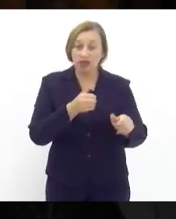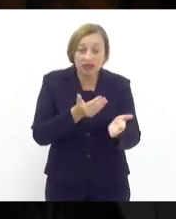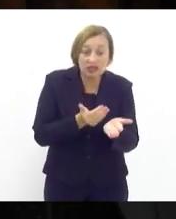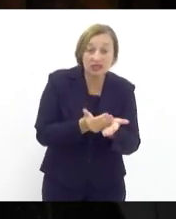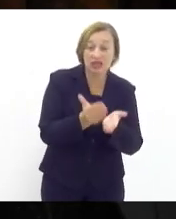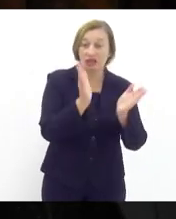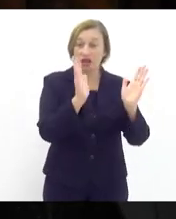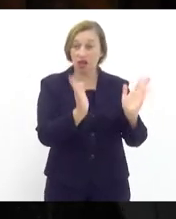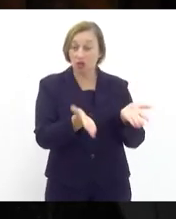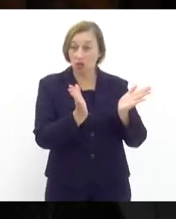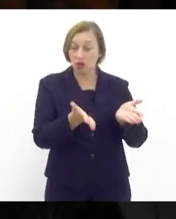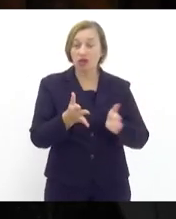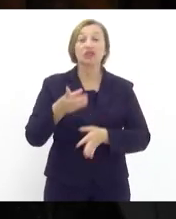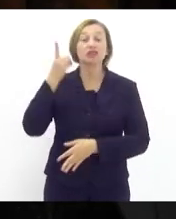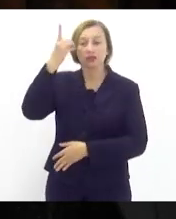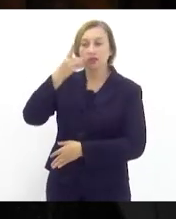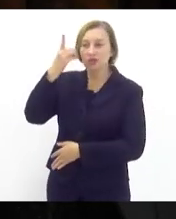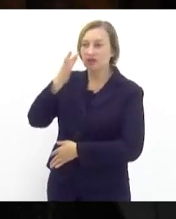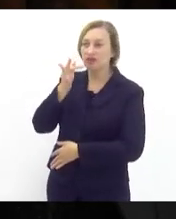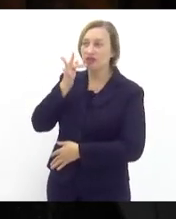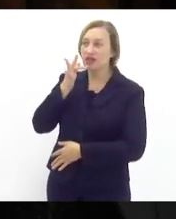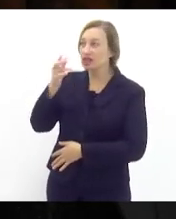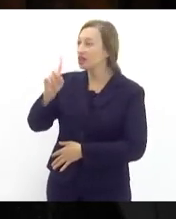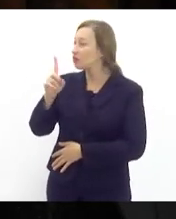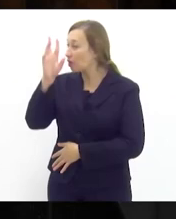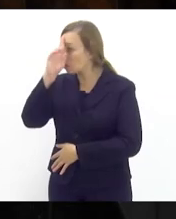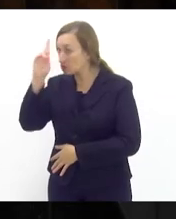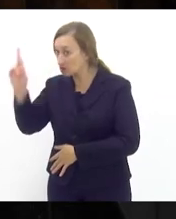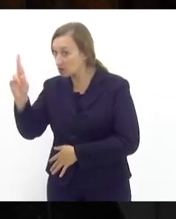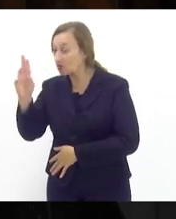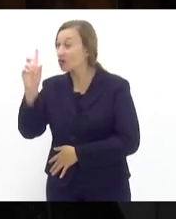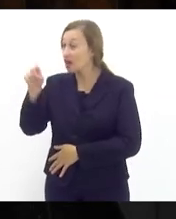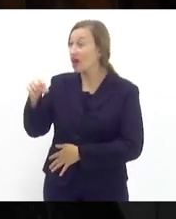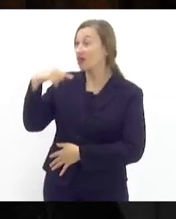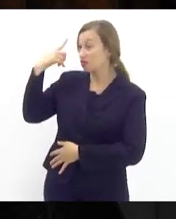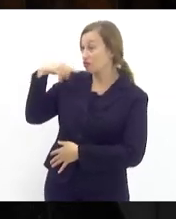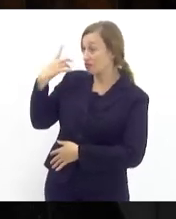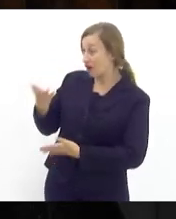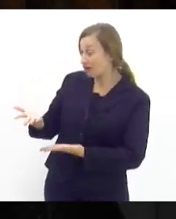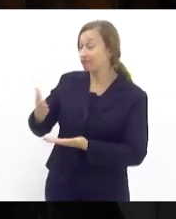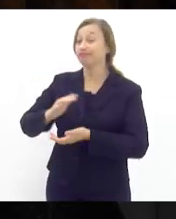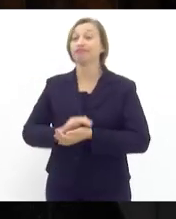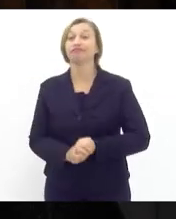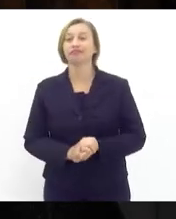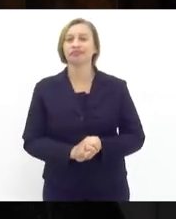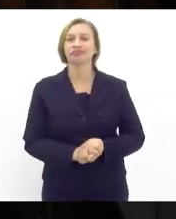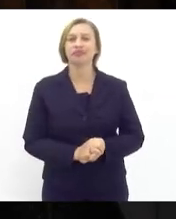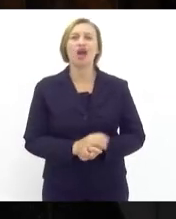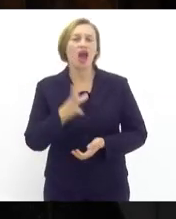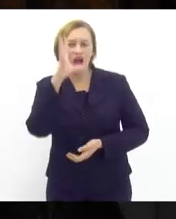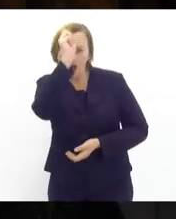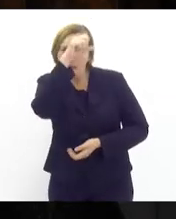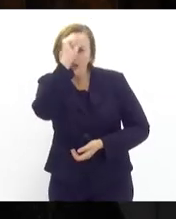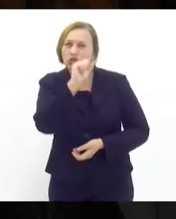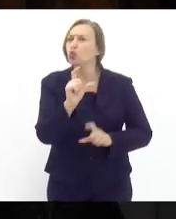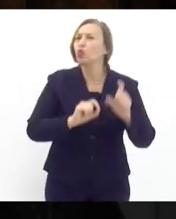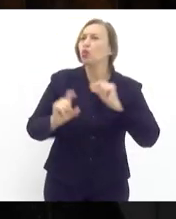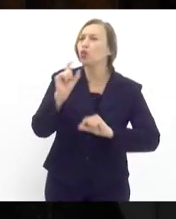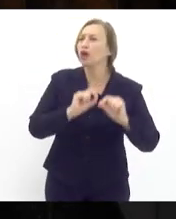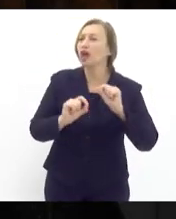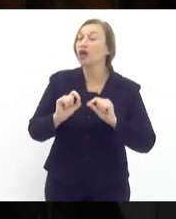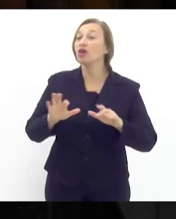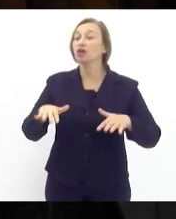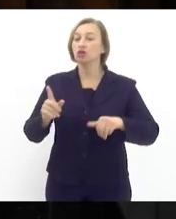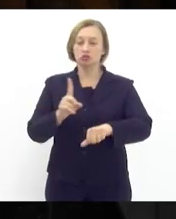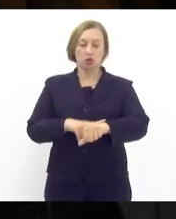Jorge Felipe Neto que não é o caso de vossa excelência que é advogado aprende que quando um